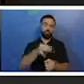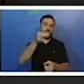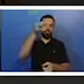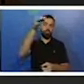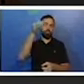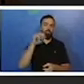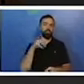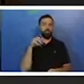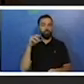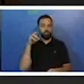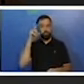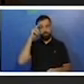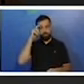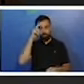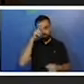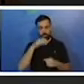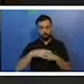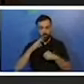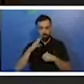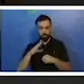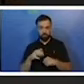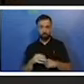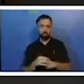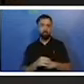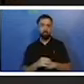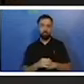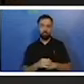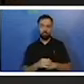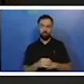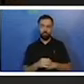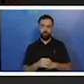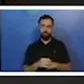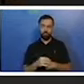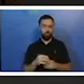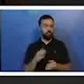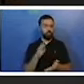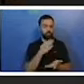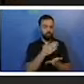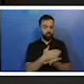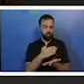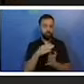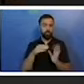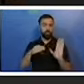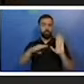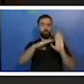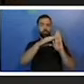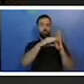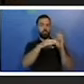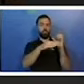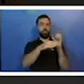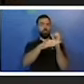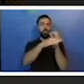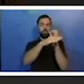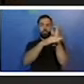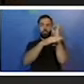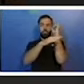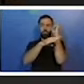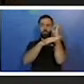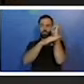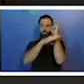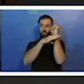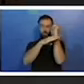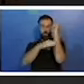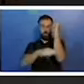dificultar mais um pouquinho dos movimentos é importante nós dividimos né com um coleguinha que está do lado